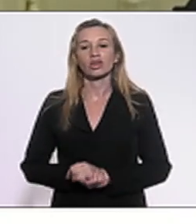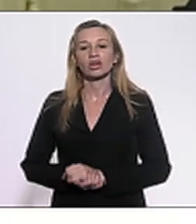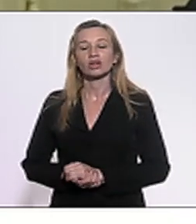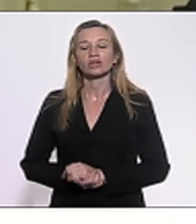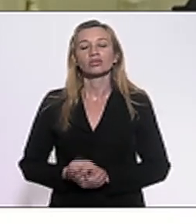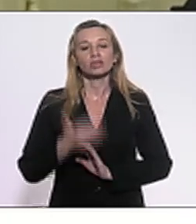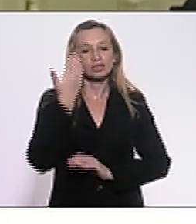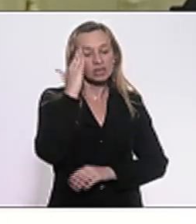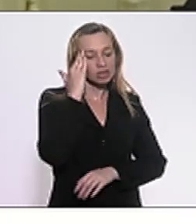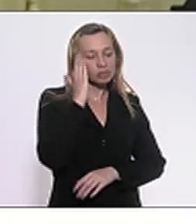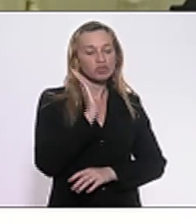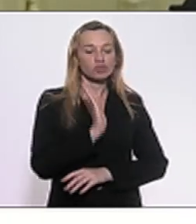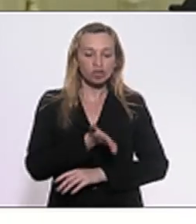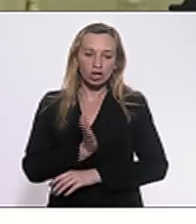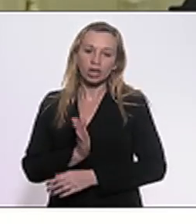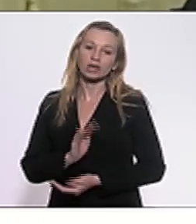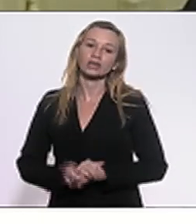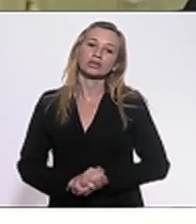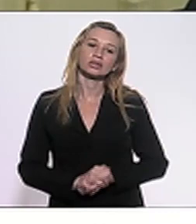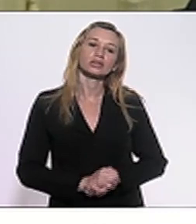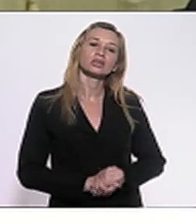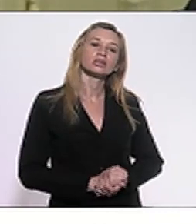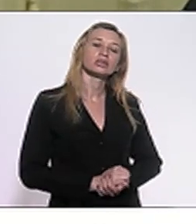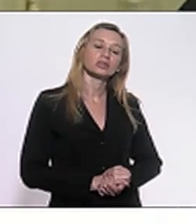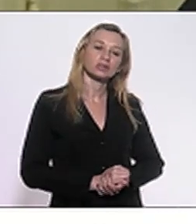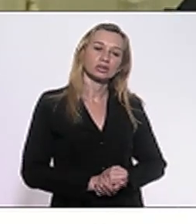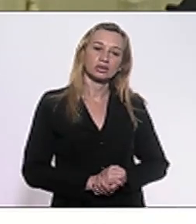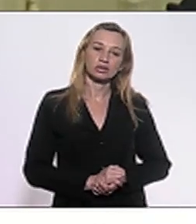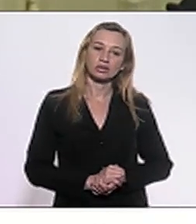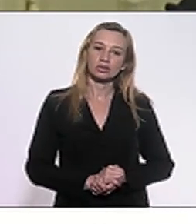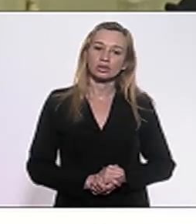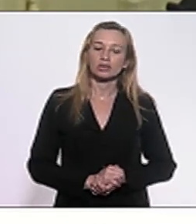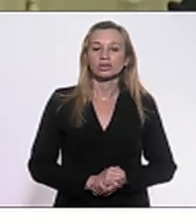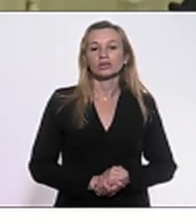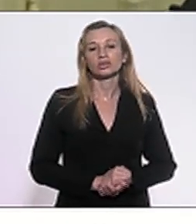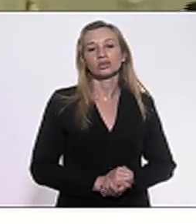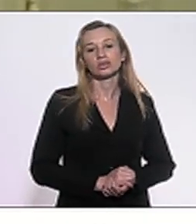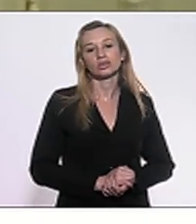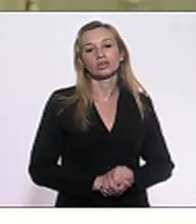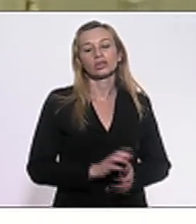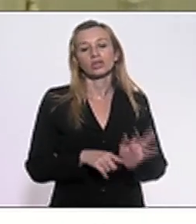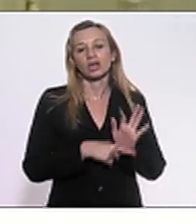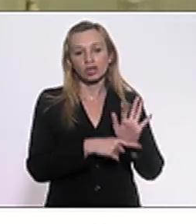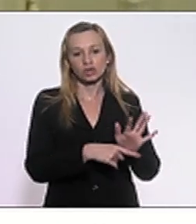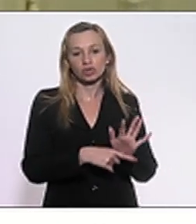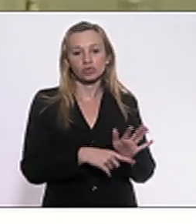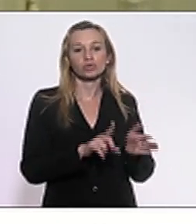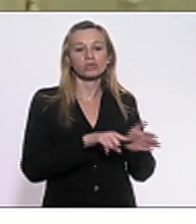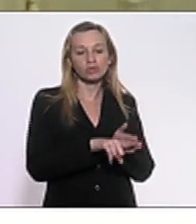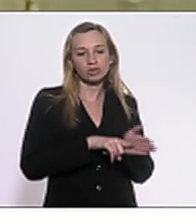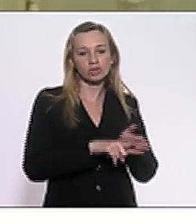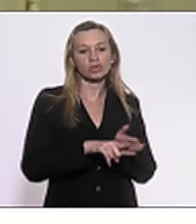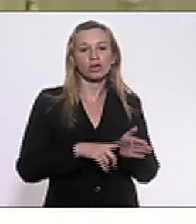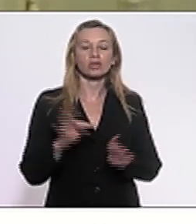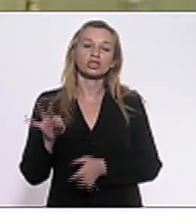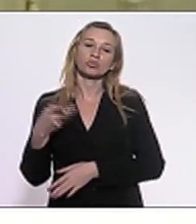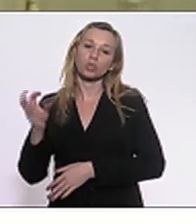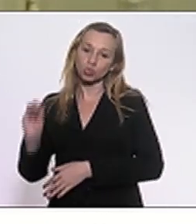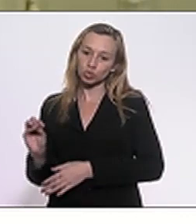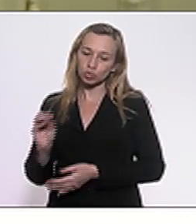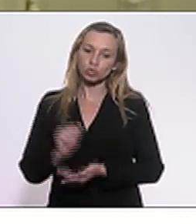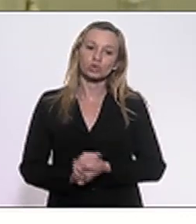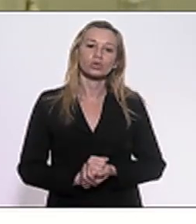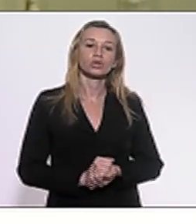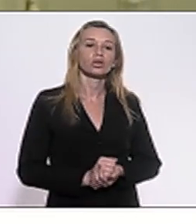Há um entendimento, já é um entendimento pacificado do ponto de vista de arrecadação de tributos, enquanto administração tributária, que